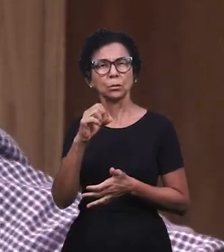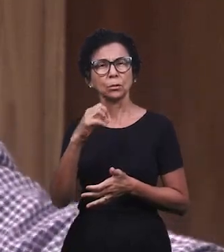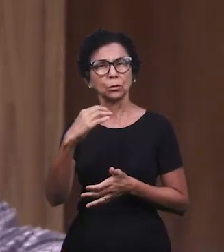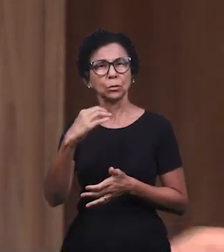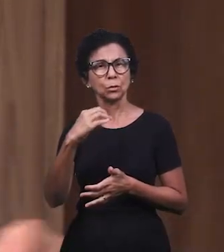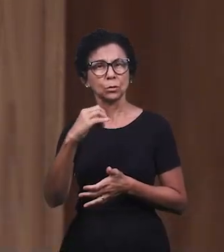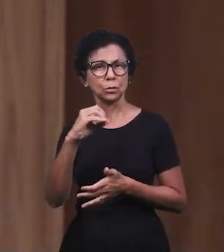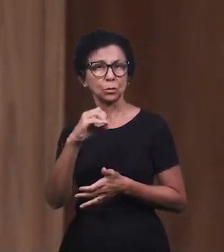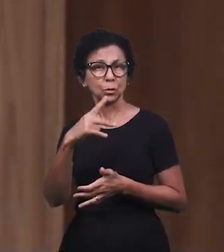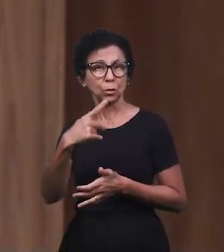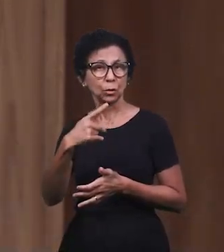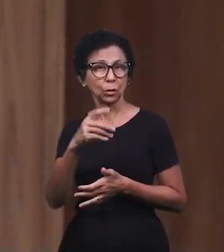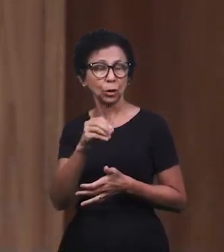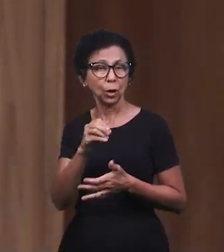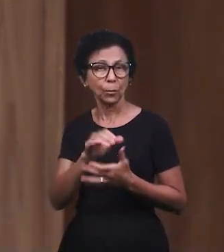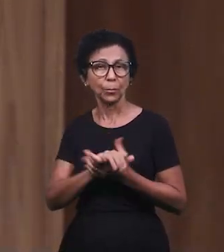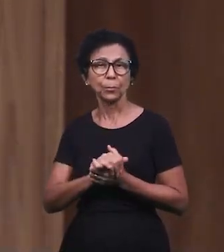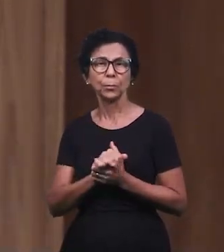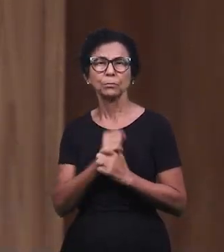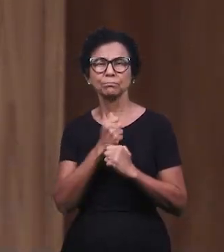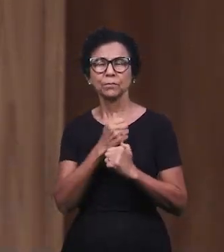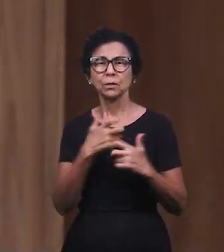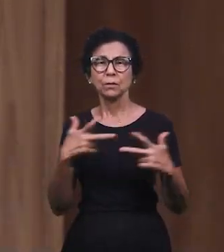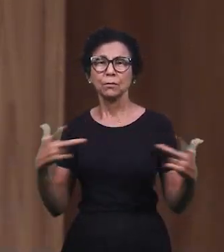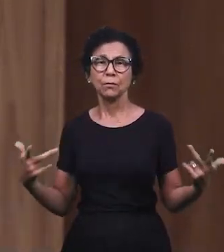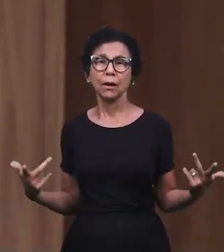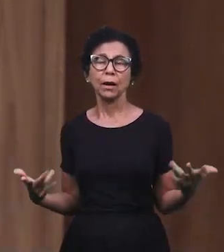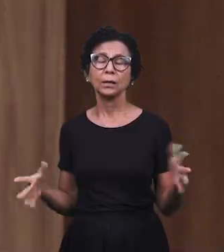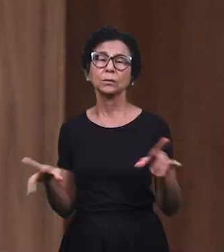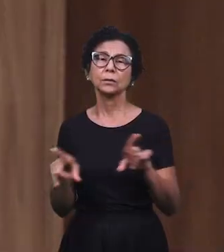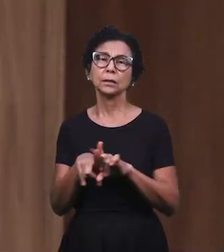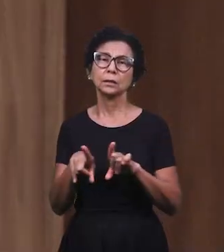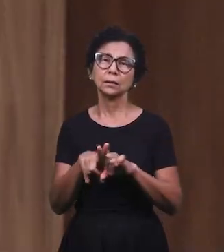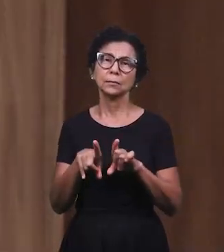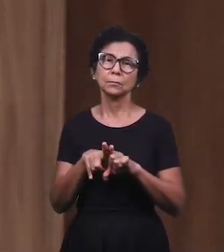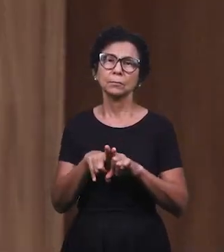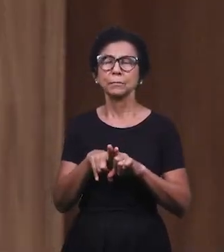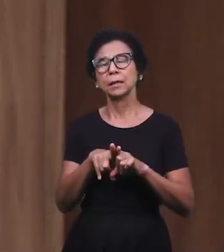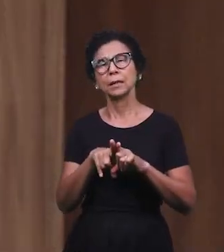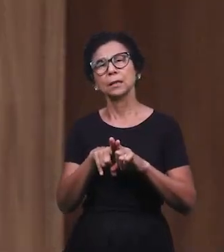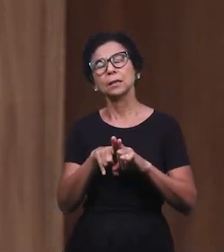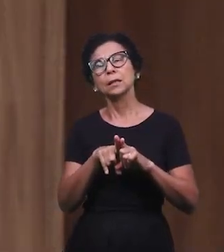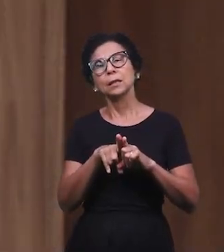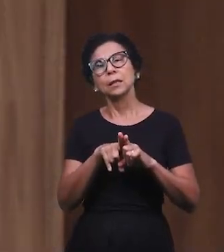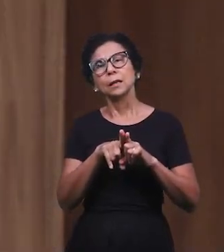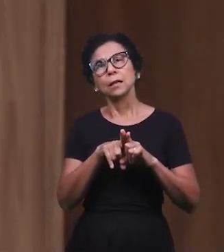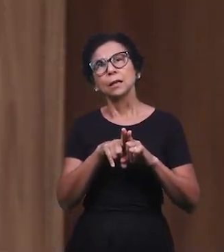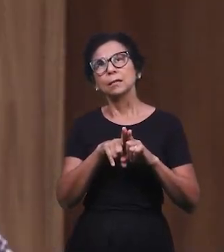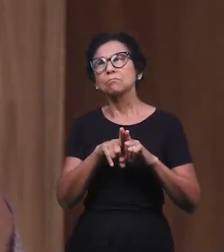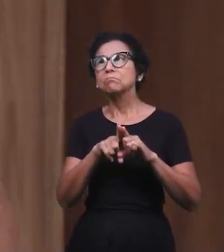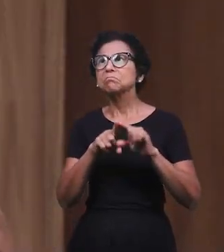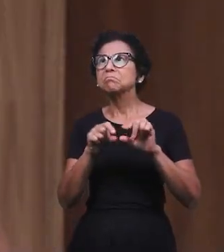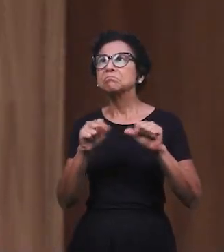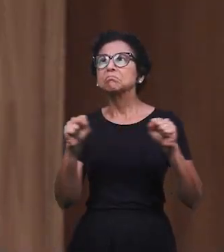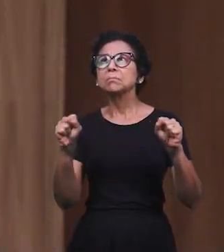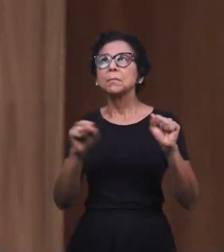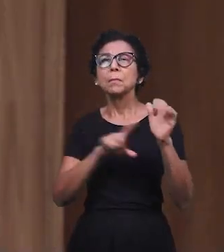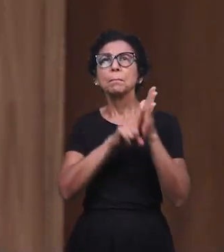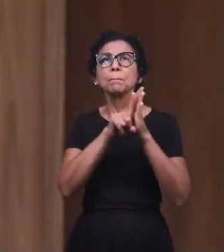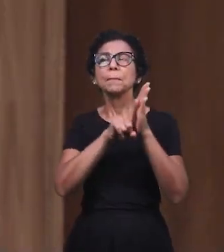raio-x e a espectroscopia por ressonância nuclear magnética,